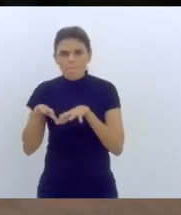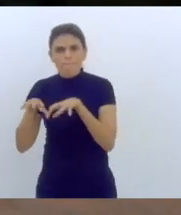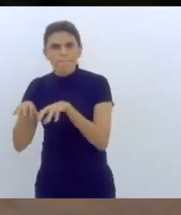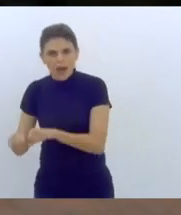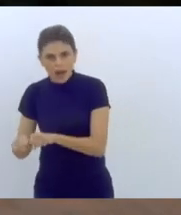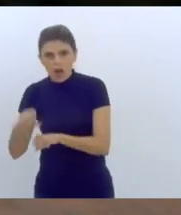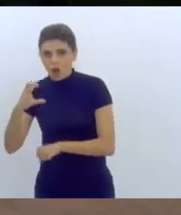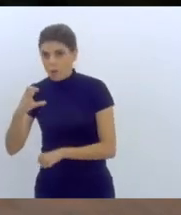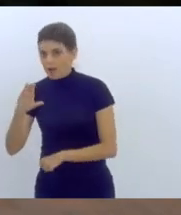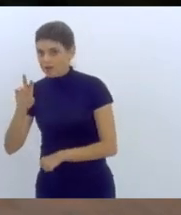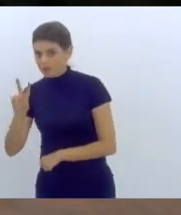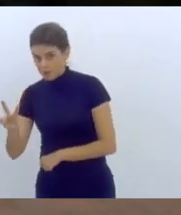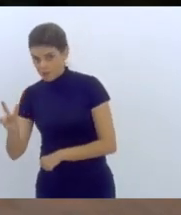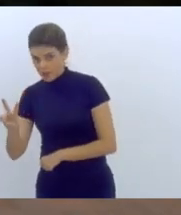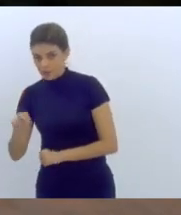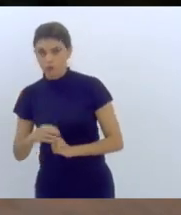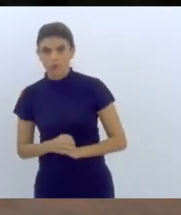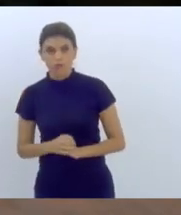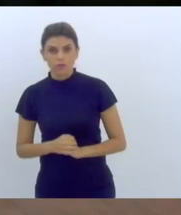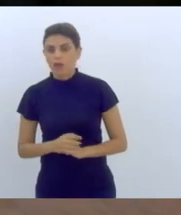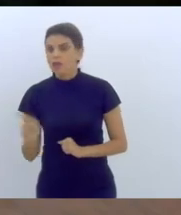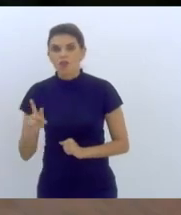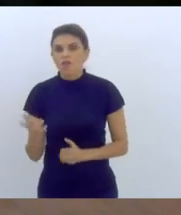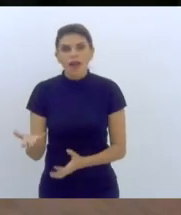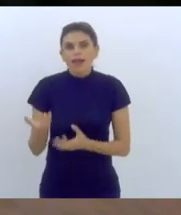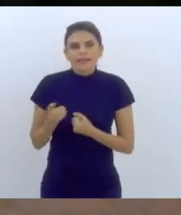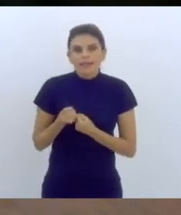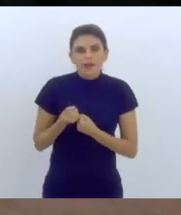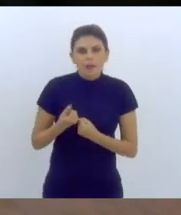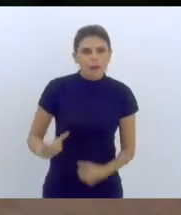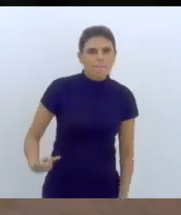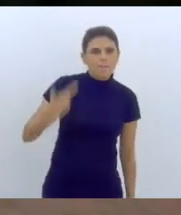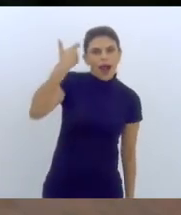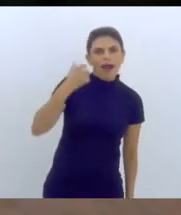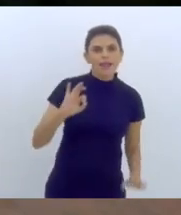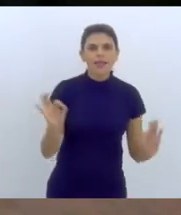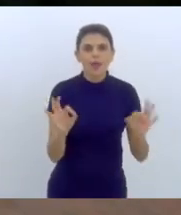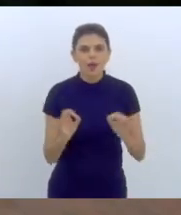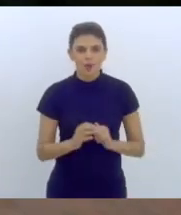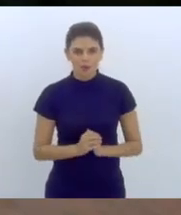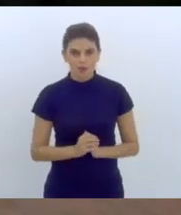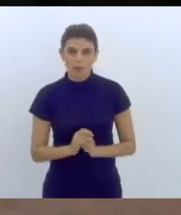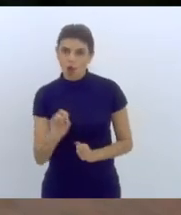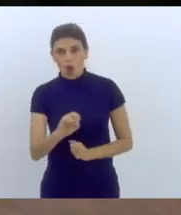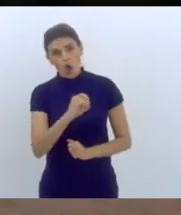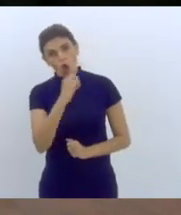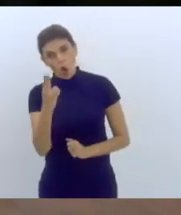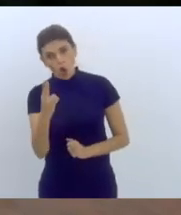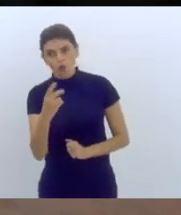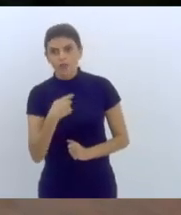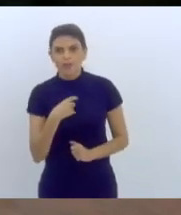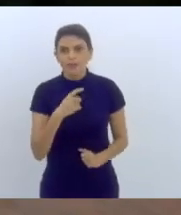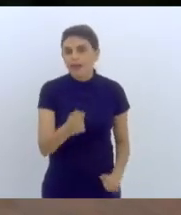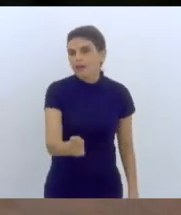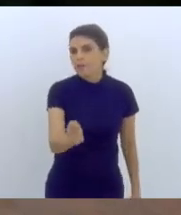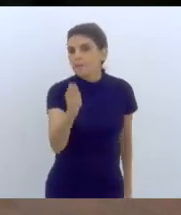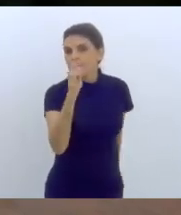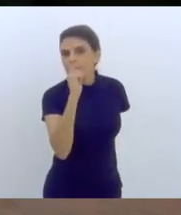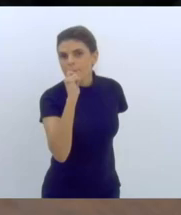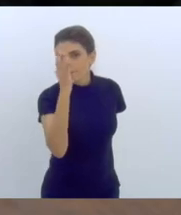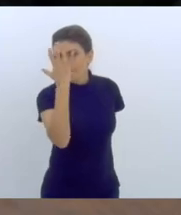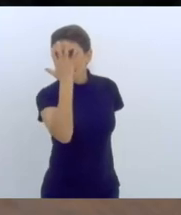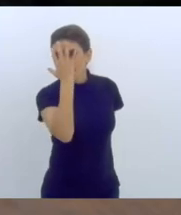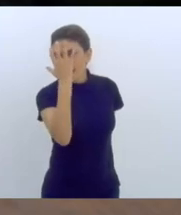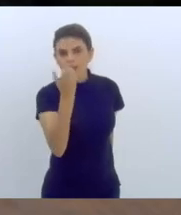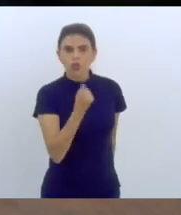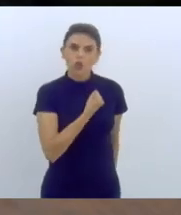Comando Vermelho sem receber um tiro. Ou você põe a máscara número